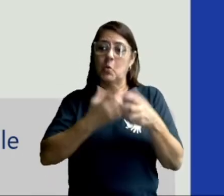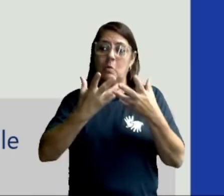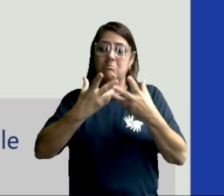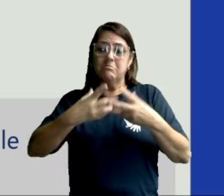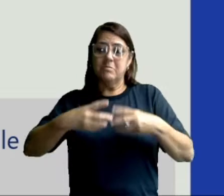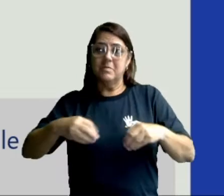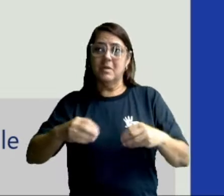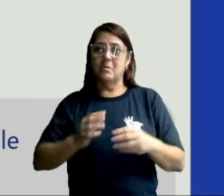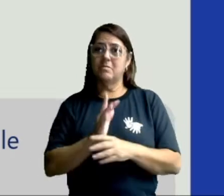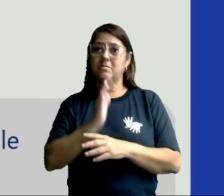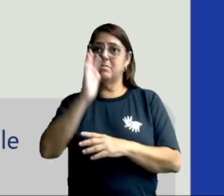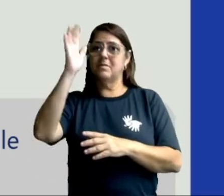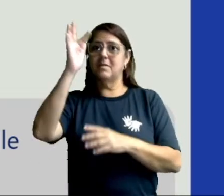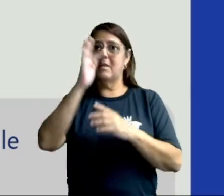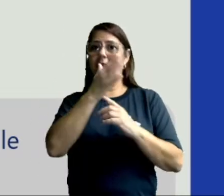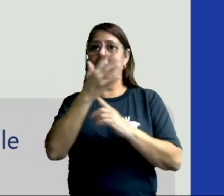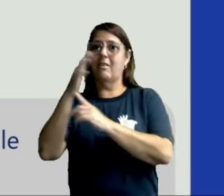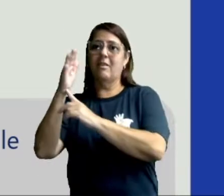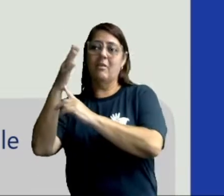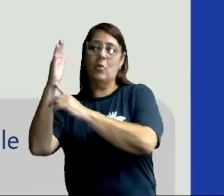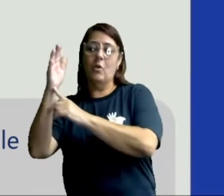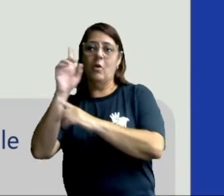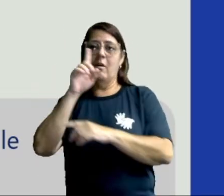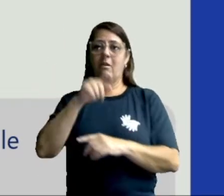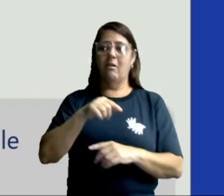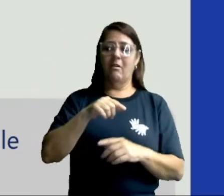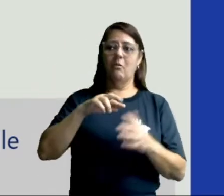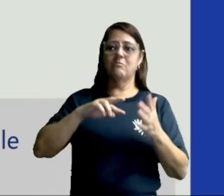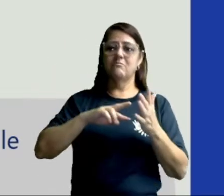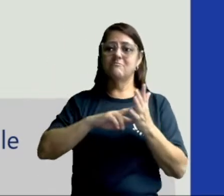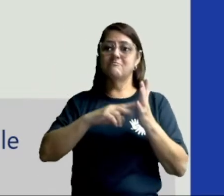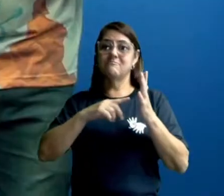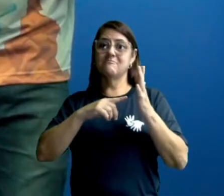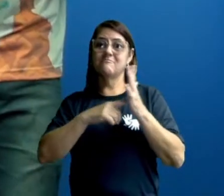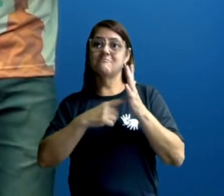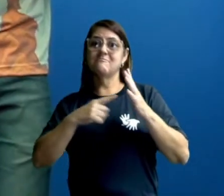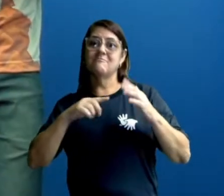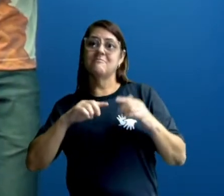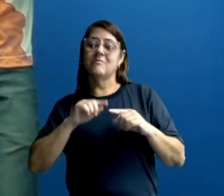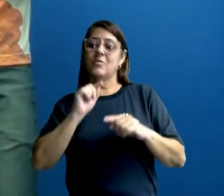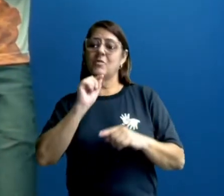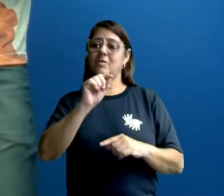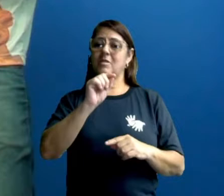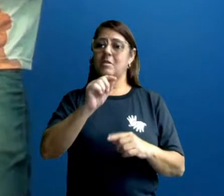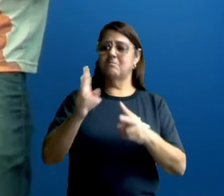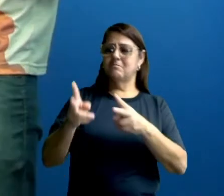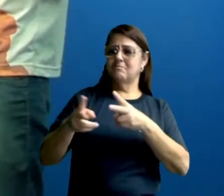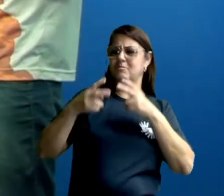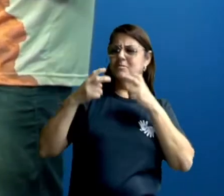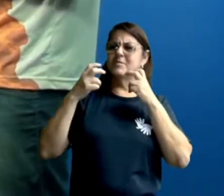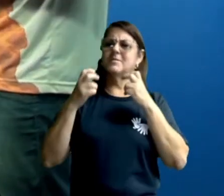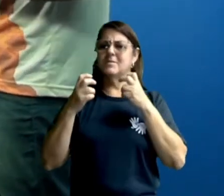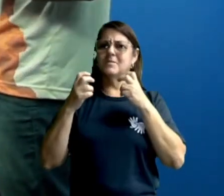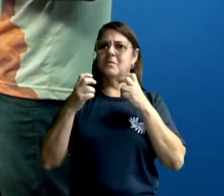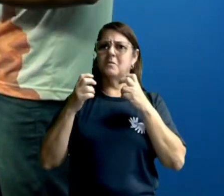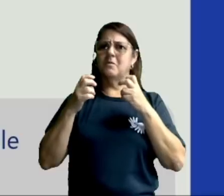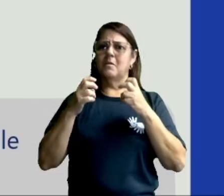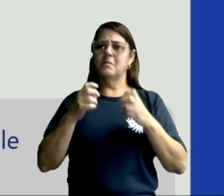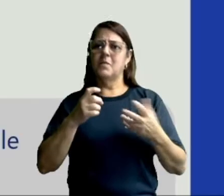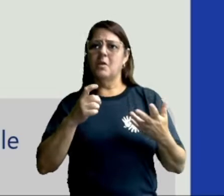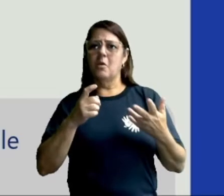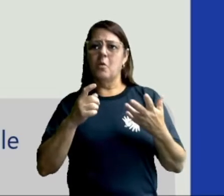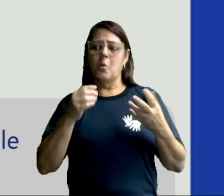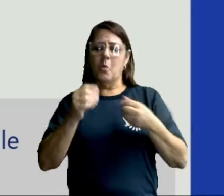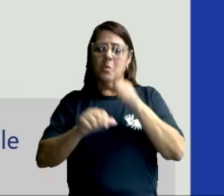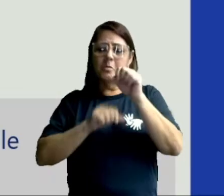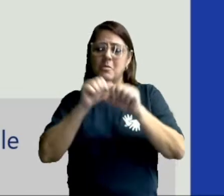artificiais e a tecnologia. O objetivo da nossa aula será identificar os estados